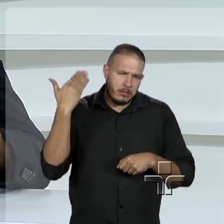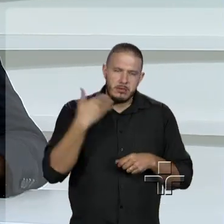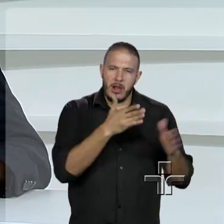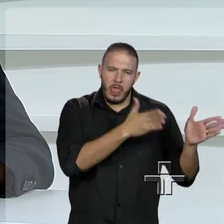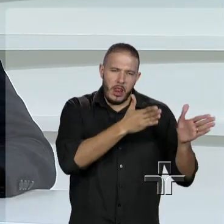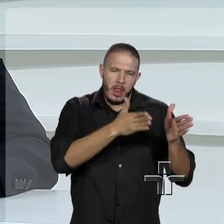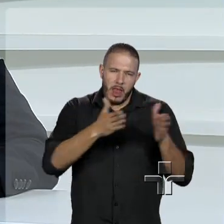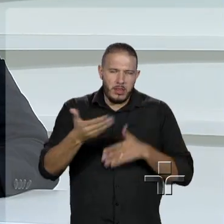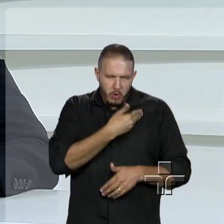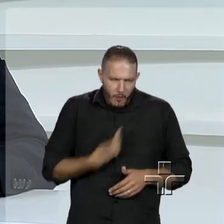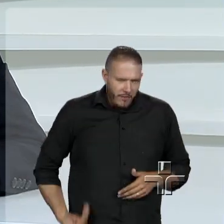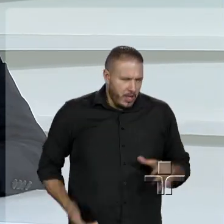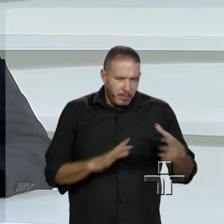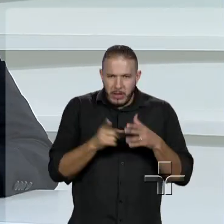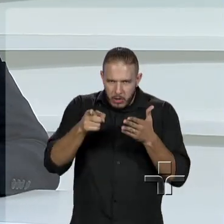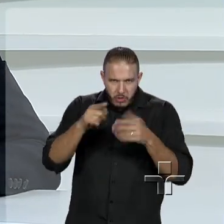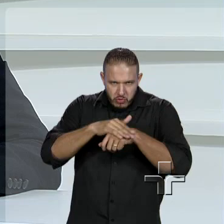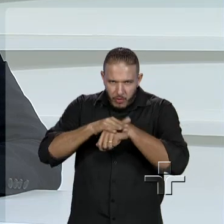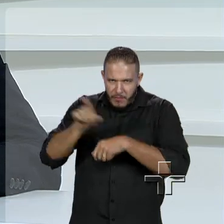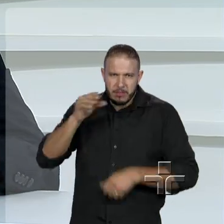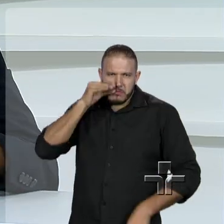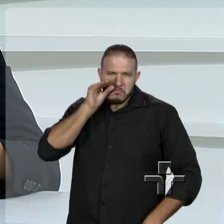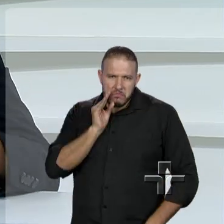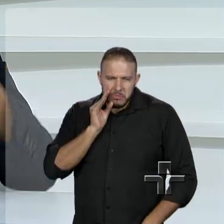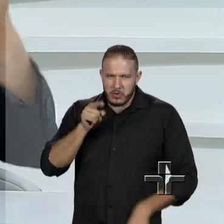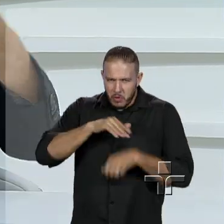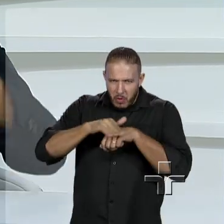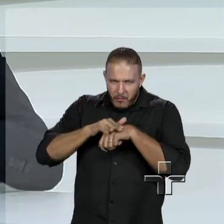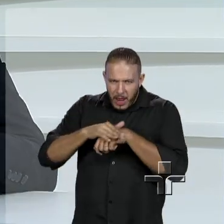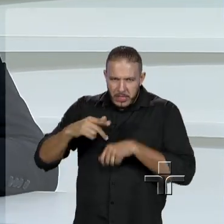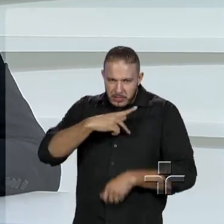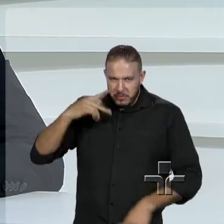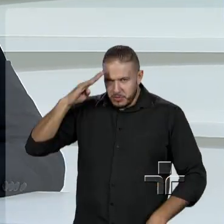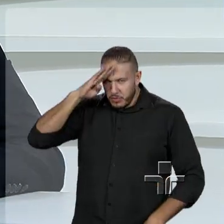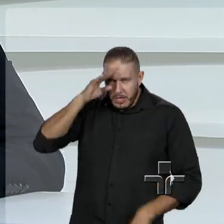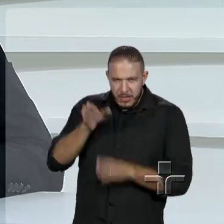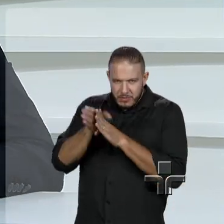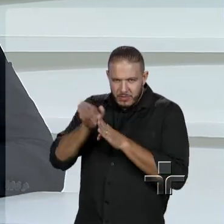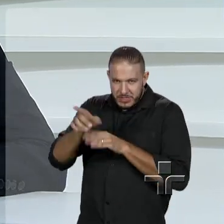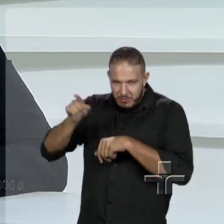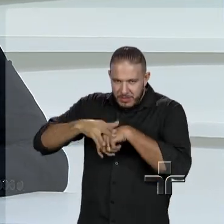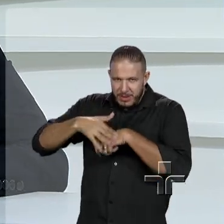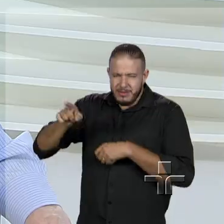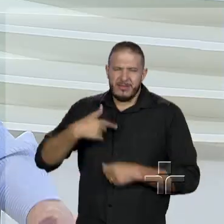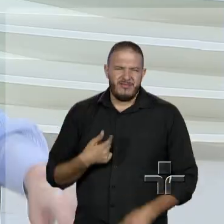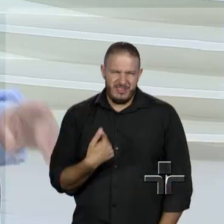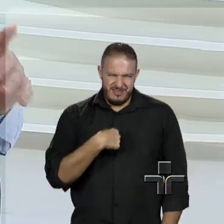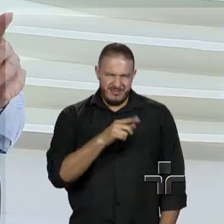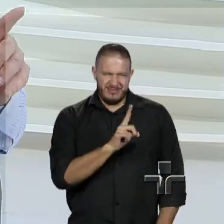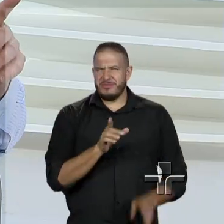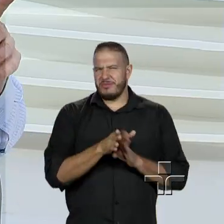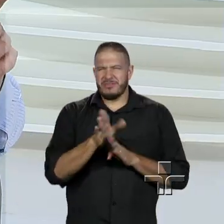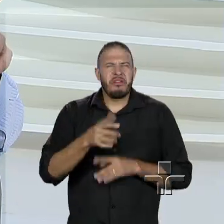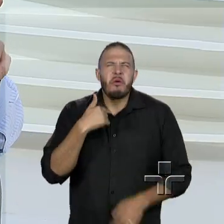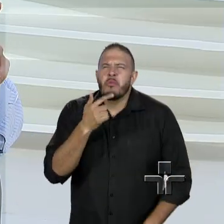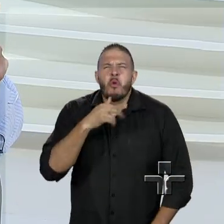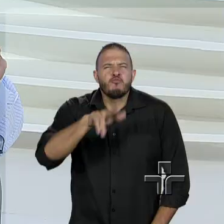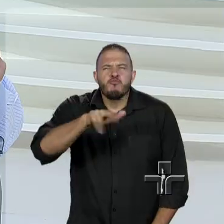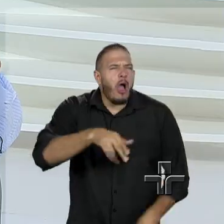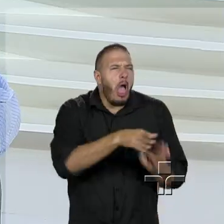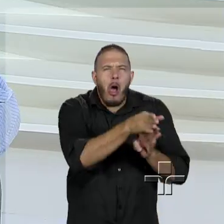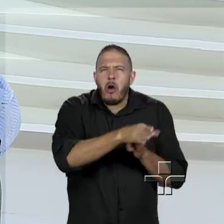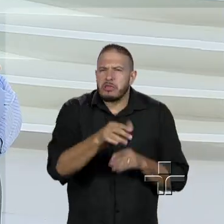O senhor conversa com o Paulo Guedes, conversa com o Bolsonaro para dar alguns conselhos para eles? Ou... Não dou conselho. Aliás, nunca dei conselho para